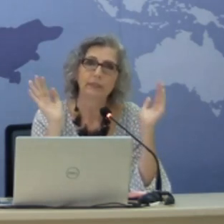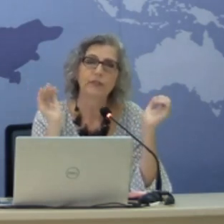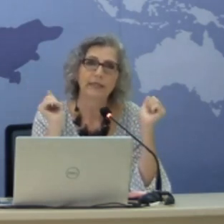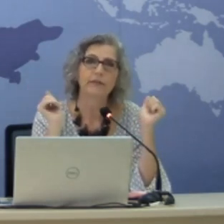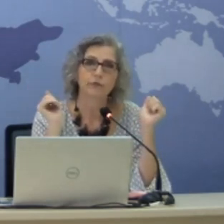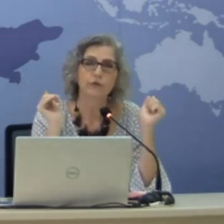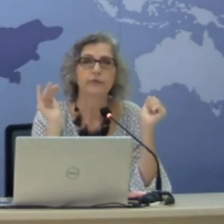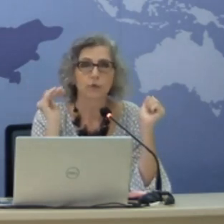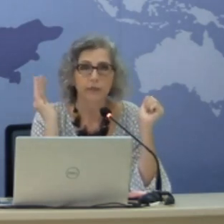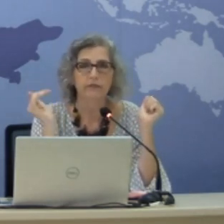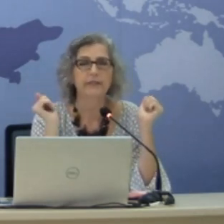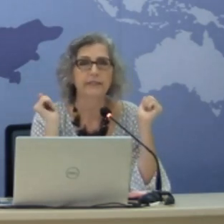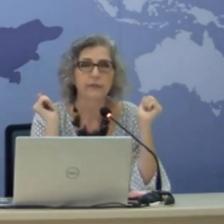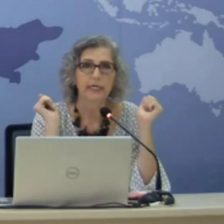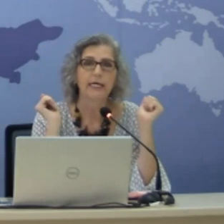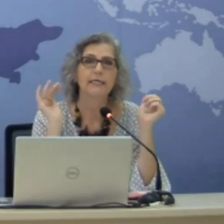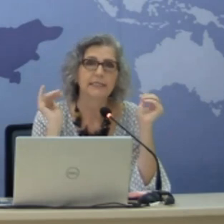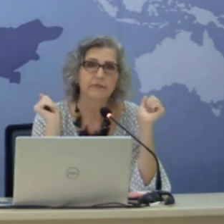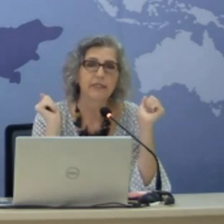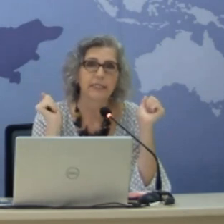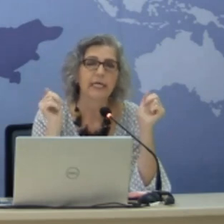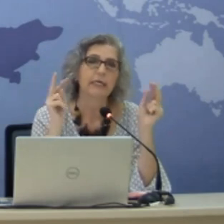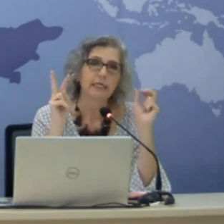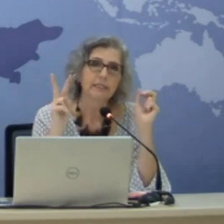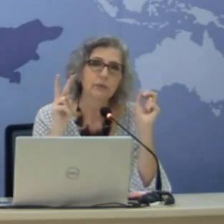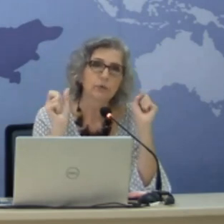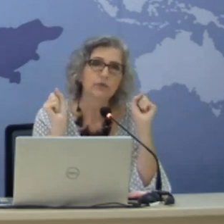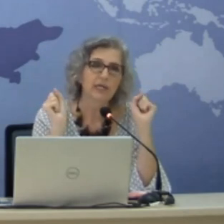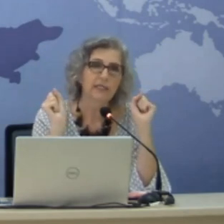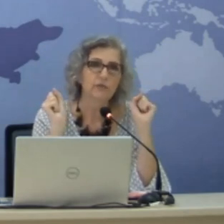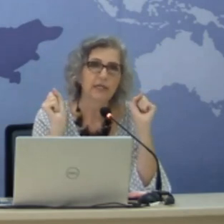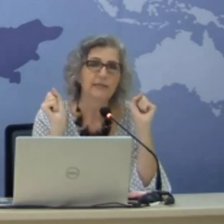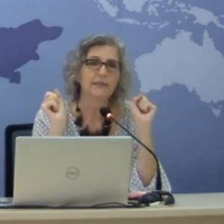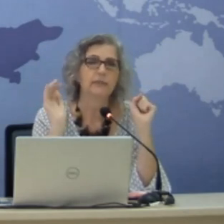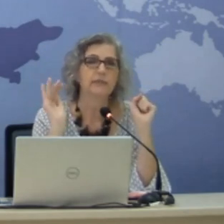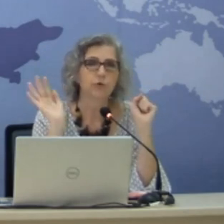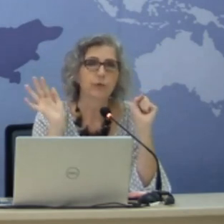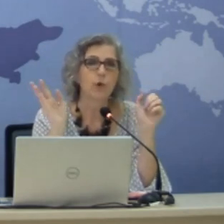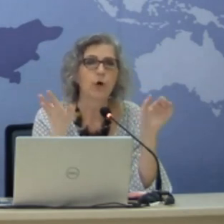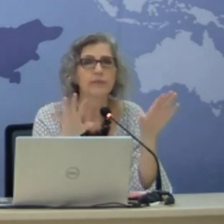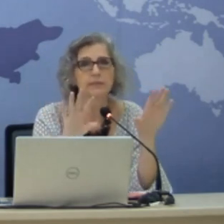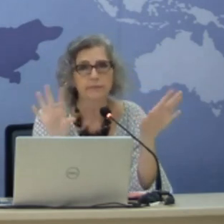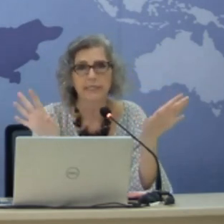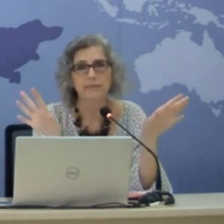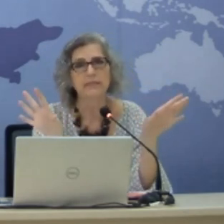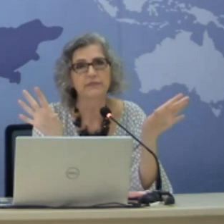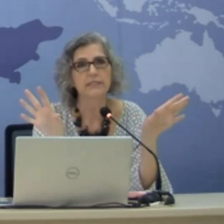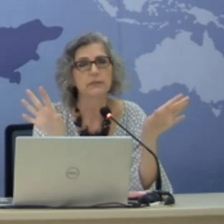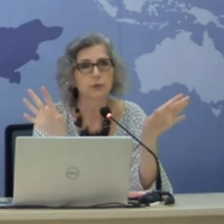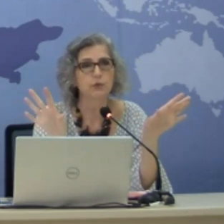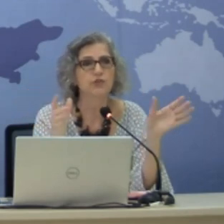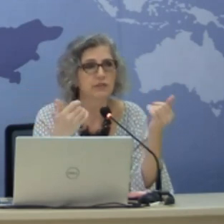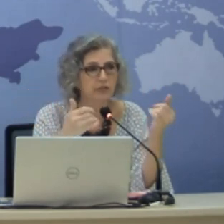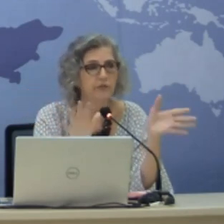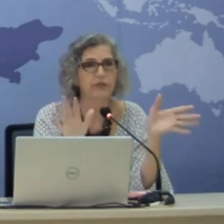aí Aí já é isso sugiro que você colha novas cargas virais EA Vale criança com duas cargas virais acima de 5 mil cópias nem